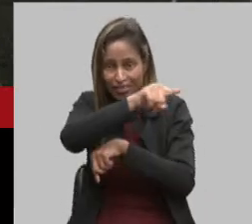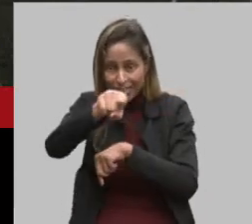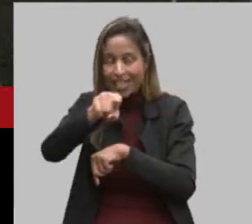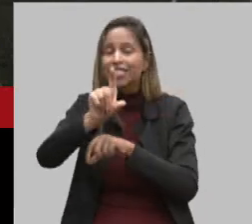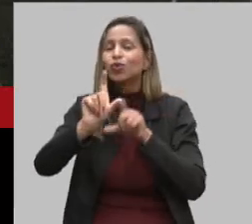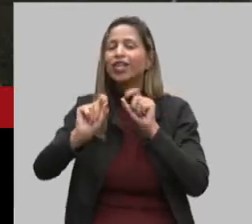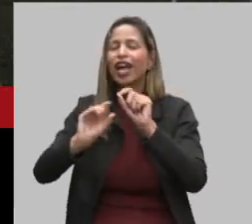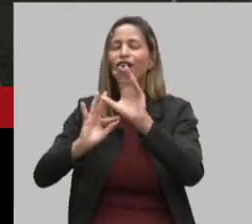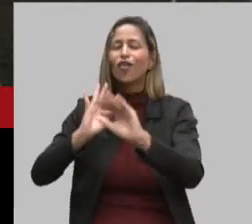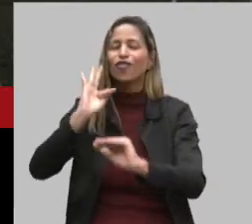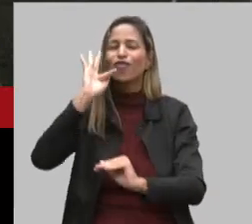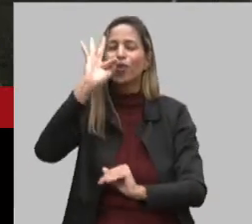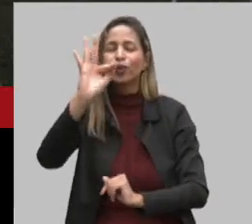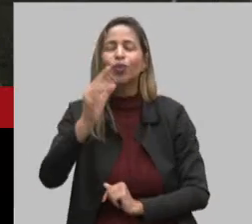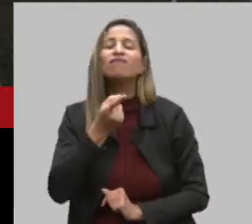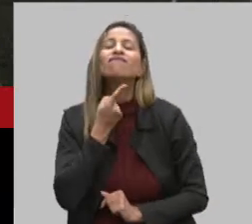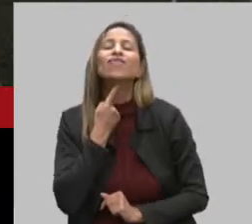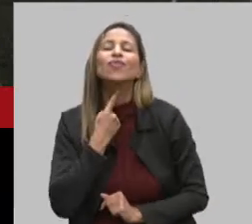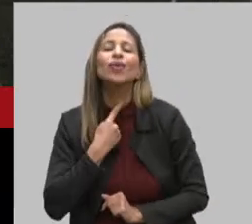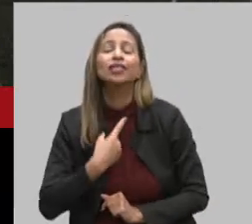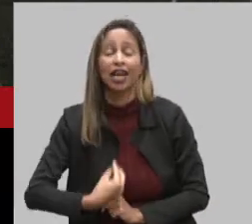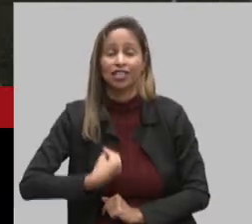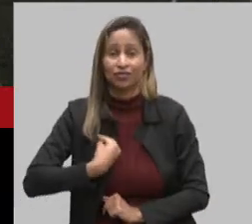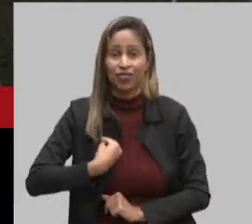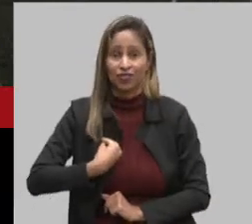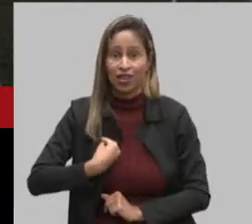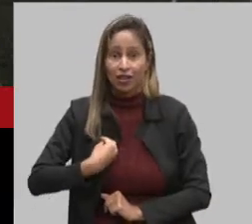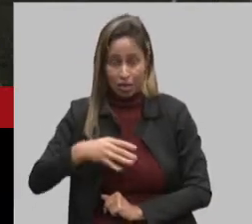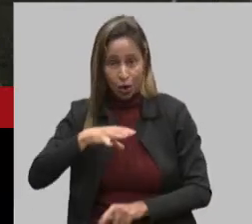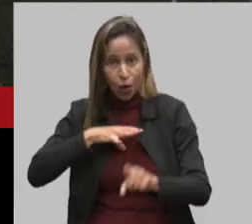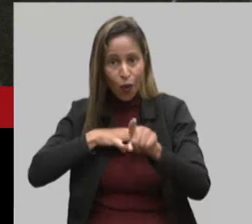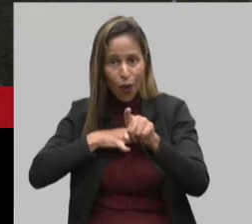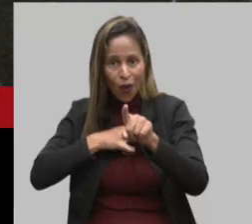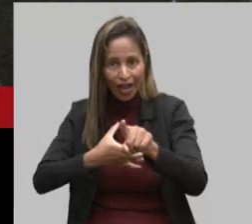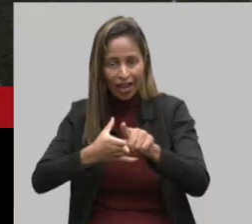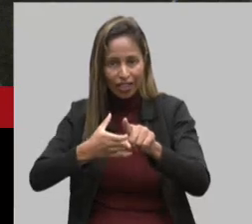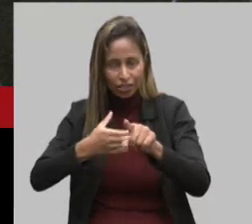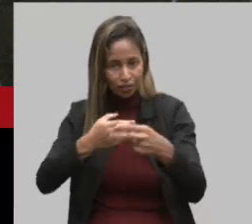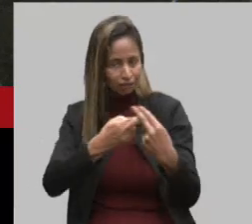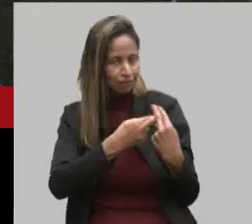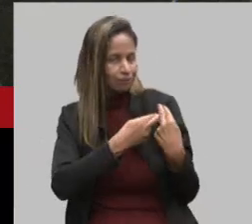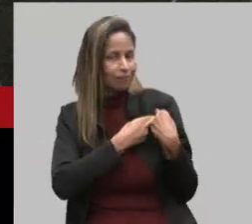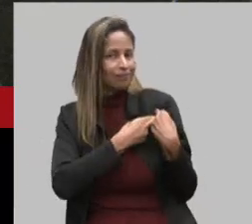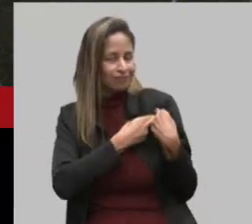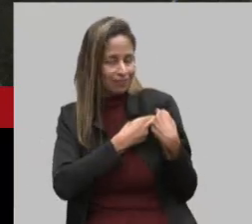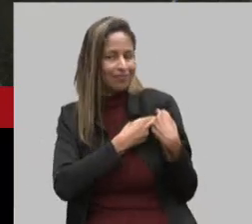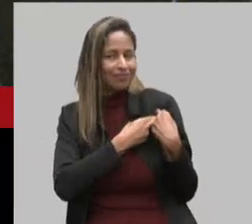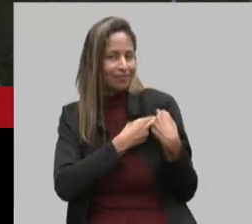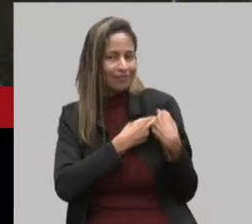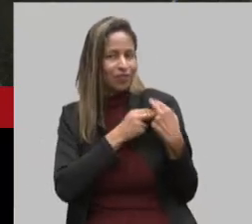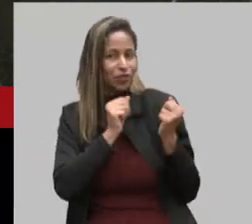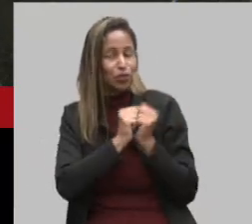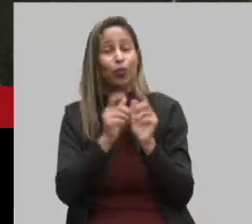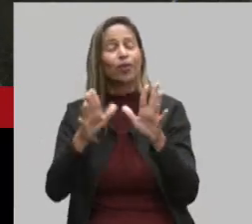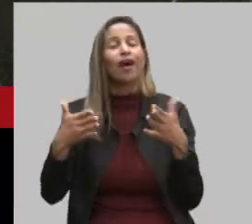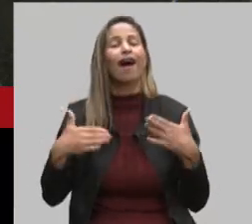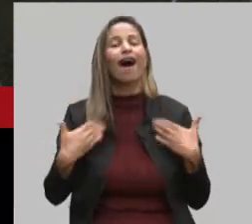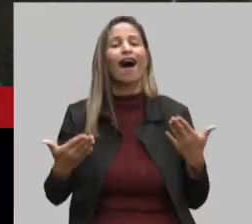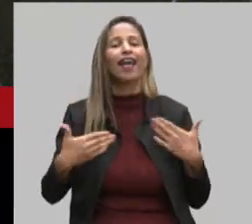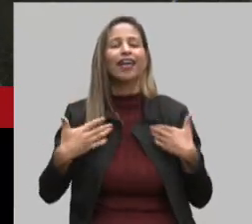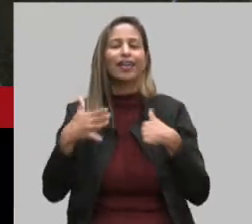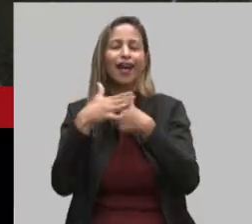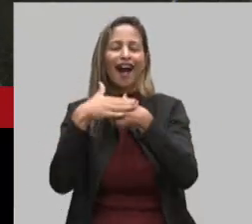o futuro que desejam viver isso é um ato de coragem e de responsabilidade regado de alegrias e de